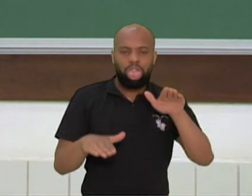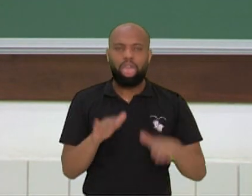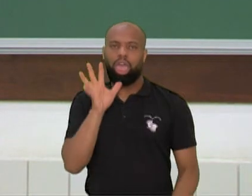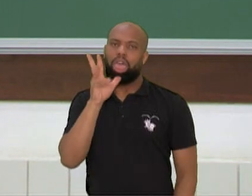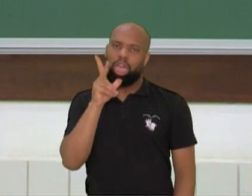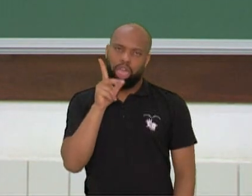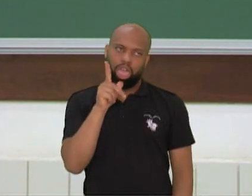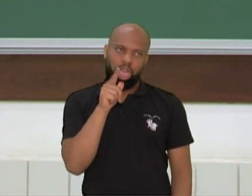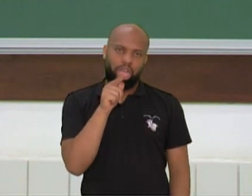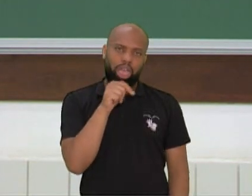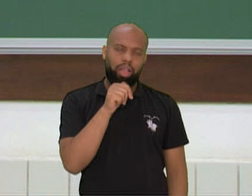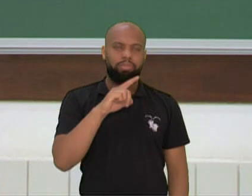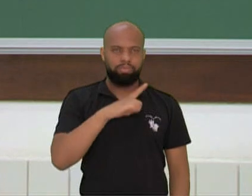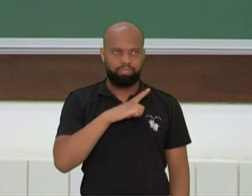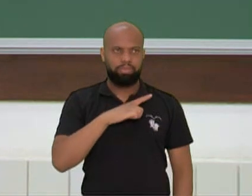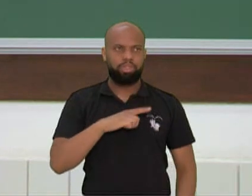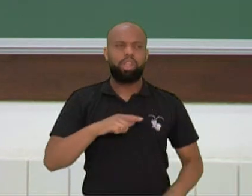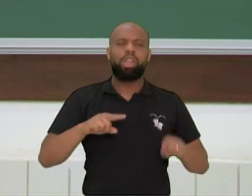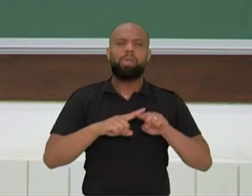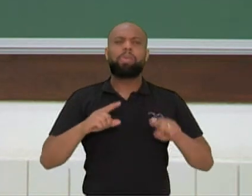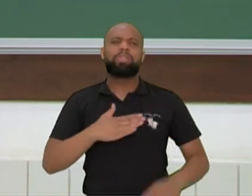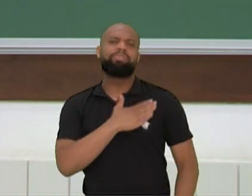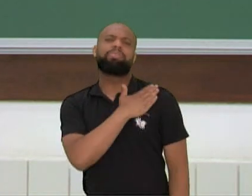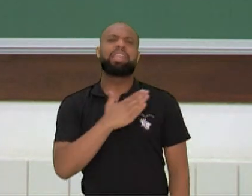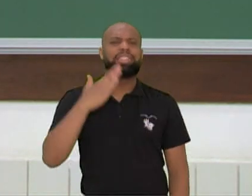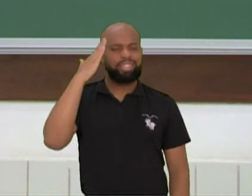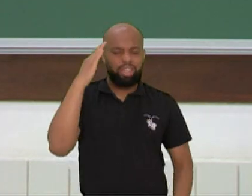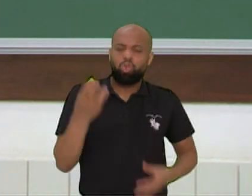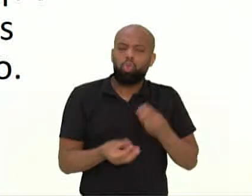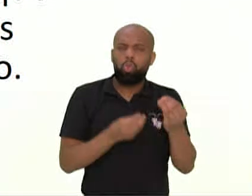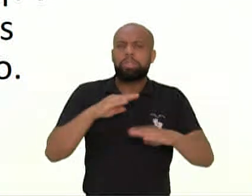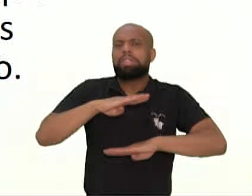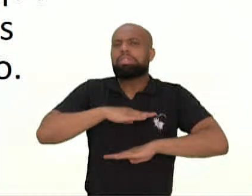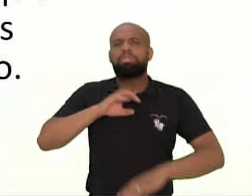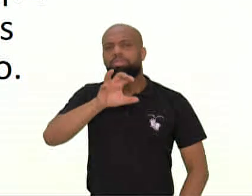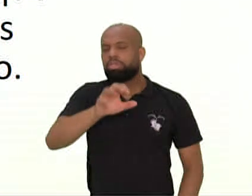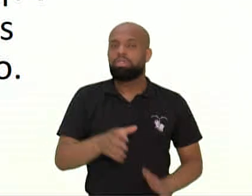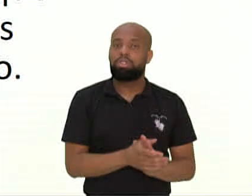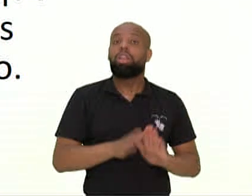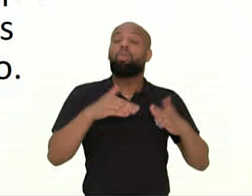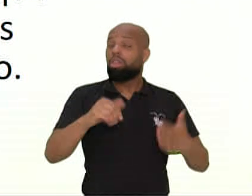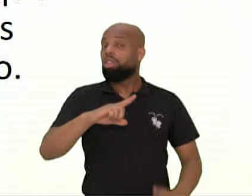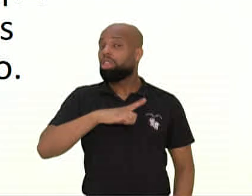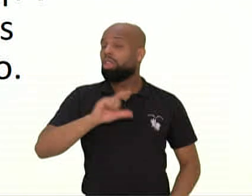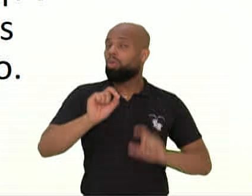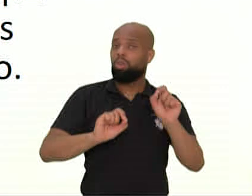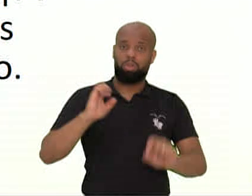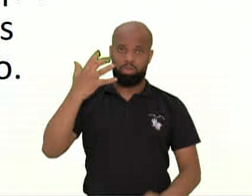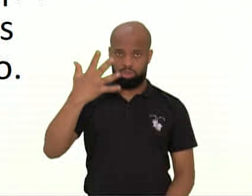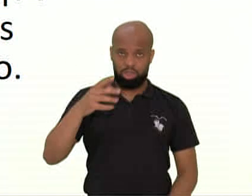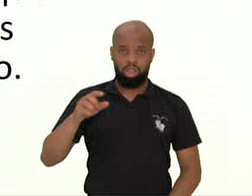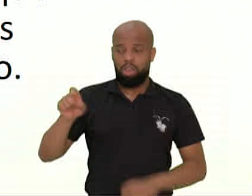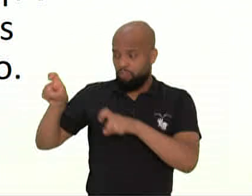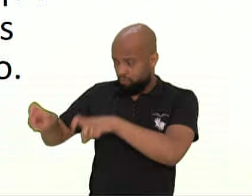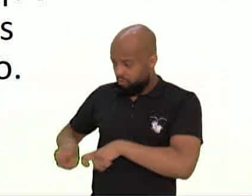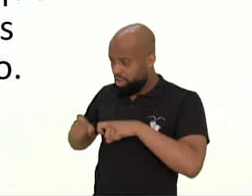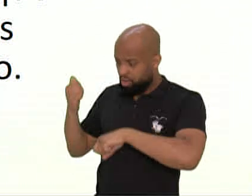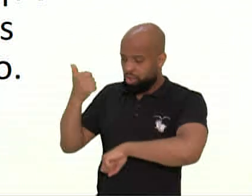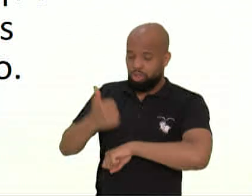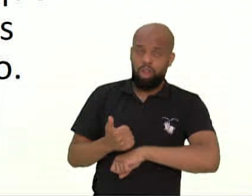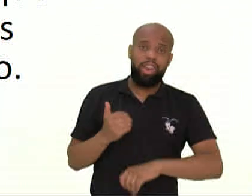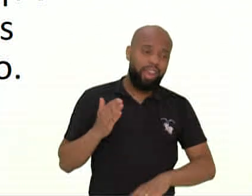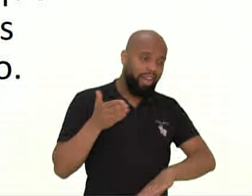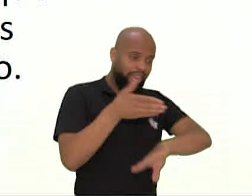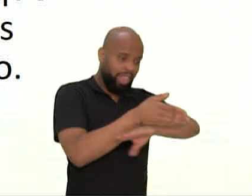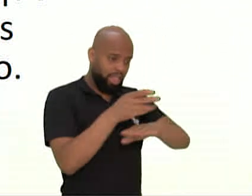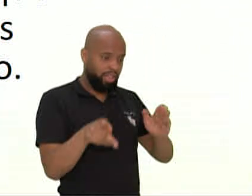gradual. Certo? E o exército, como que vai ficar com essa situação? Bom, gente, era muito comum os fazendeiros recorrerem ao exército